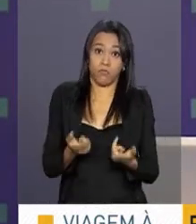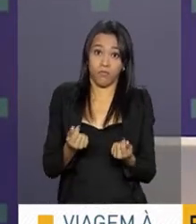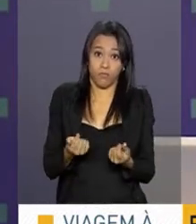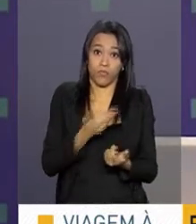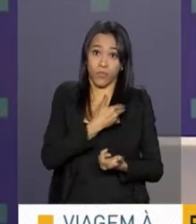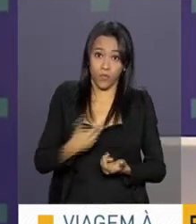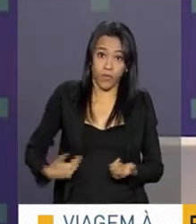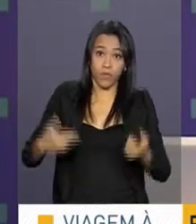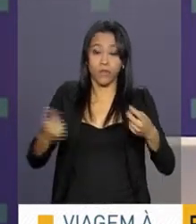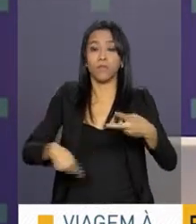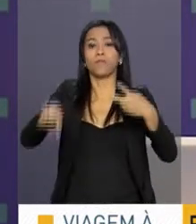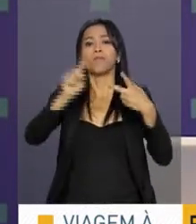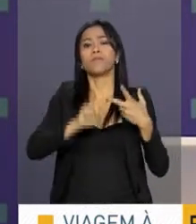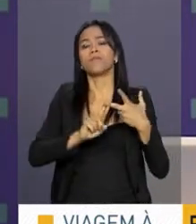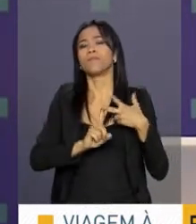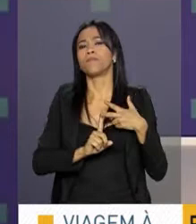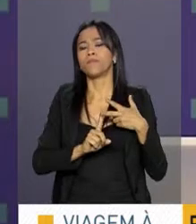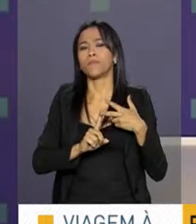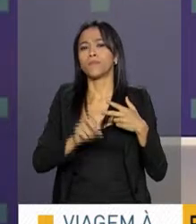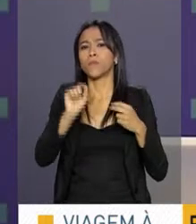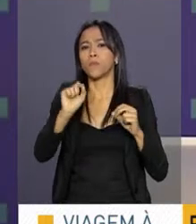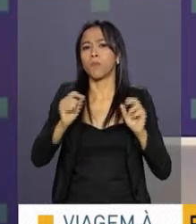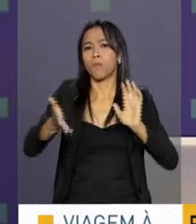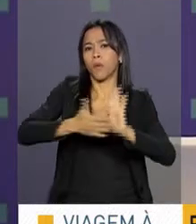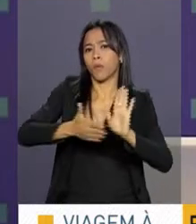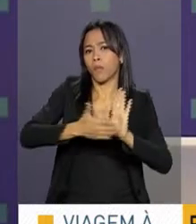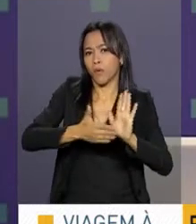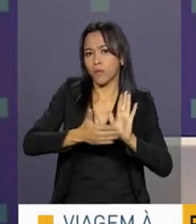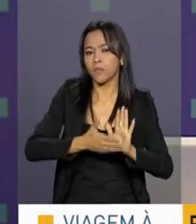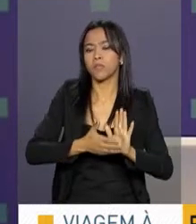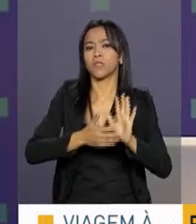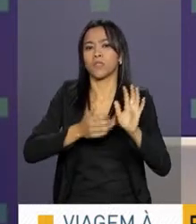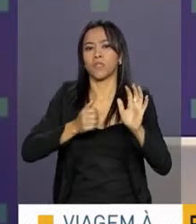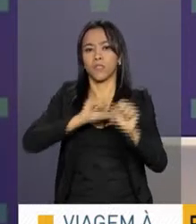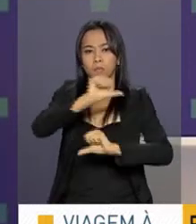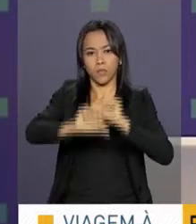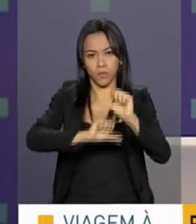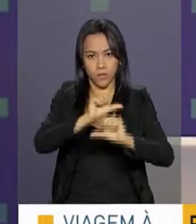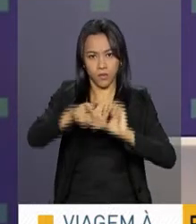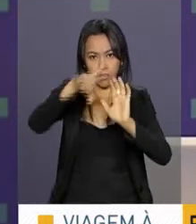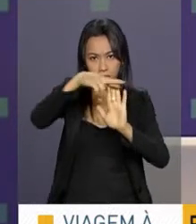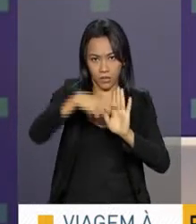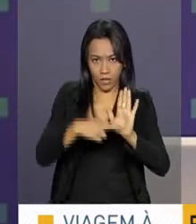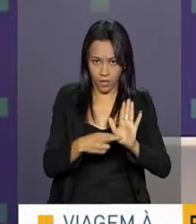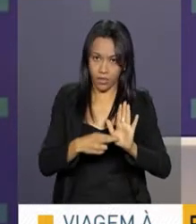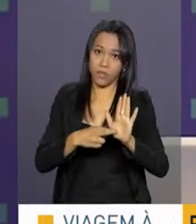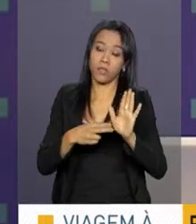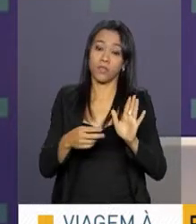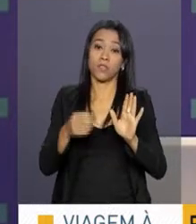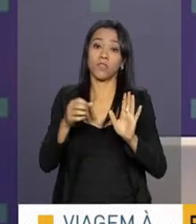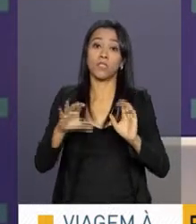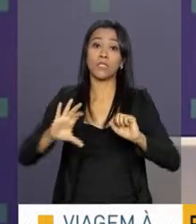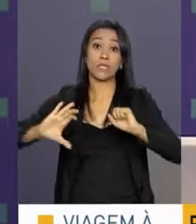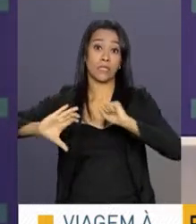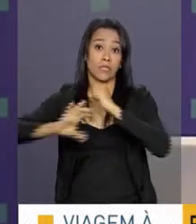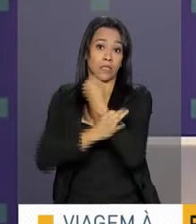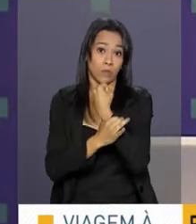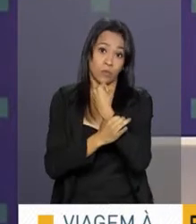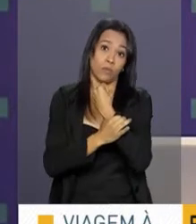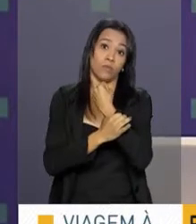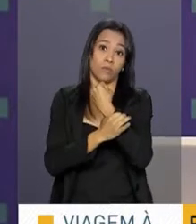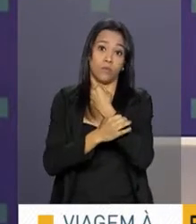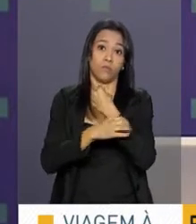na sequência, a proposição da reforma do sistema de seguro social, a